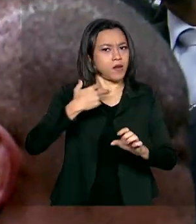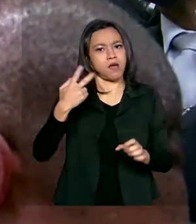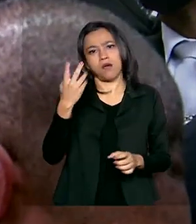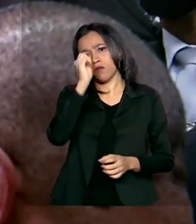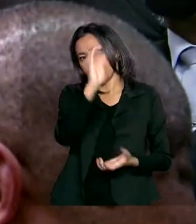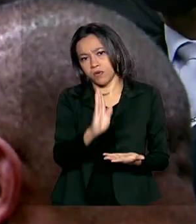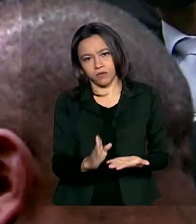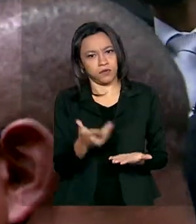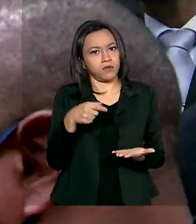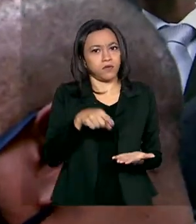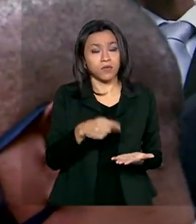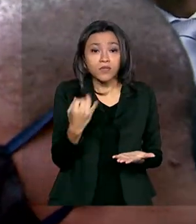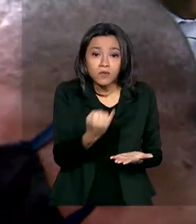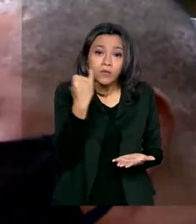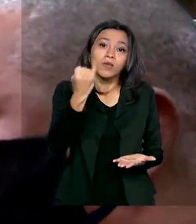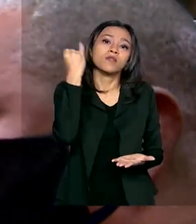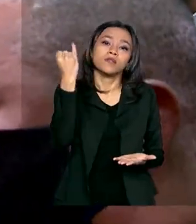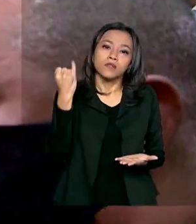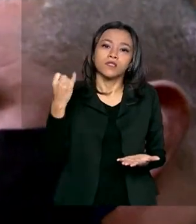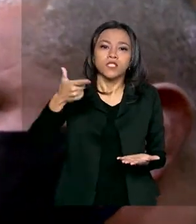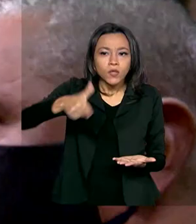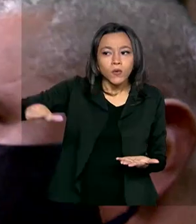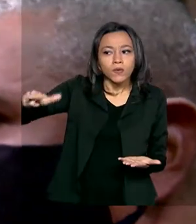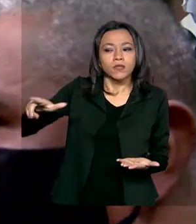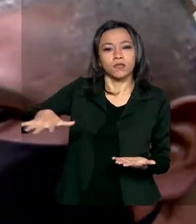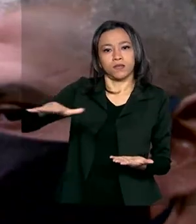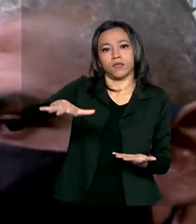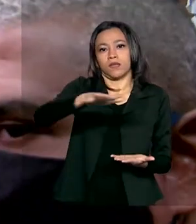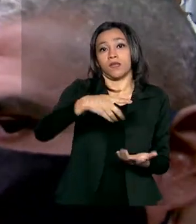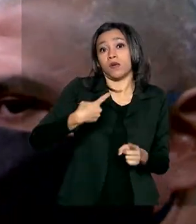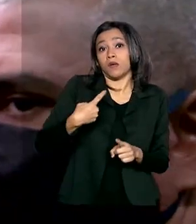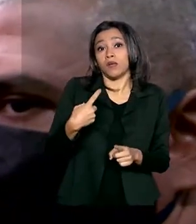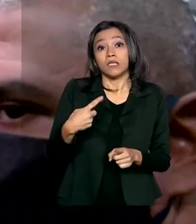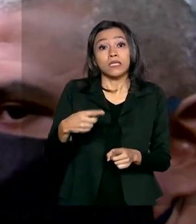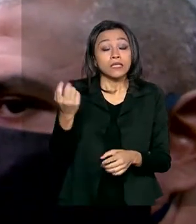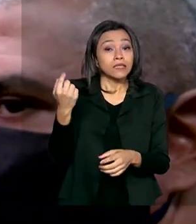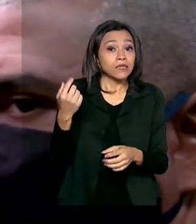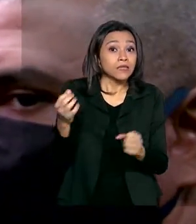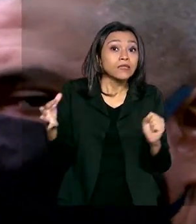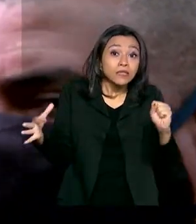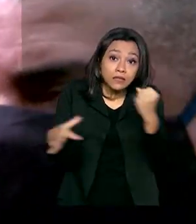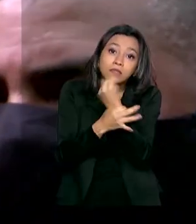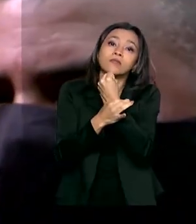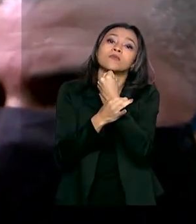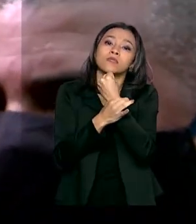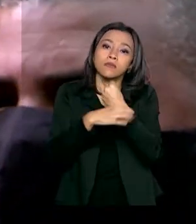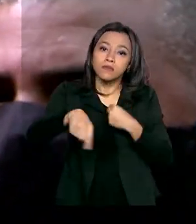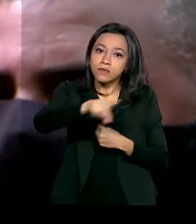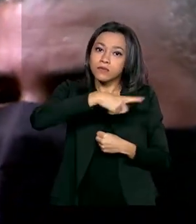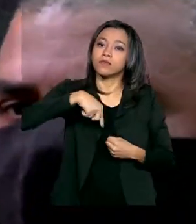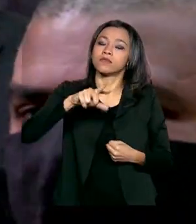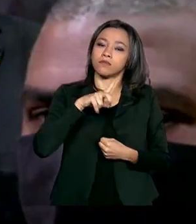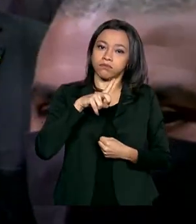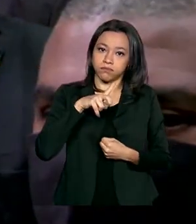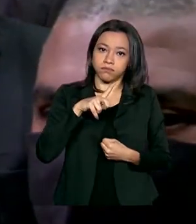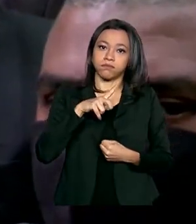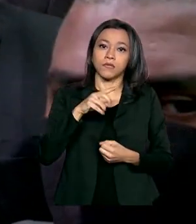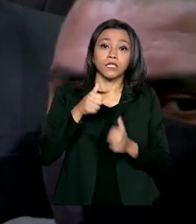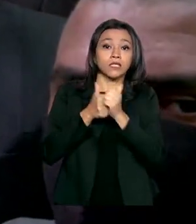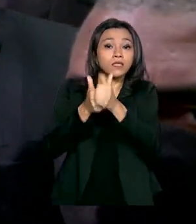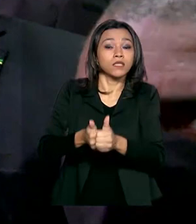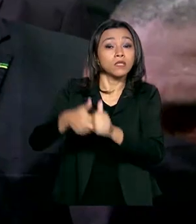país, atividades prioritárias, essenciais. E não pararam com total segurança dos colaboradores, através de